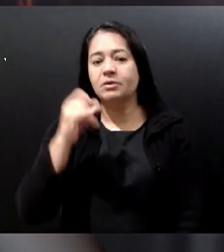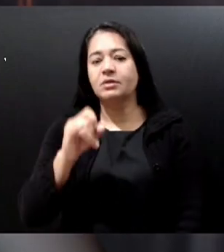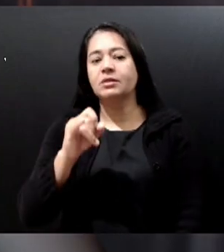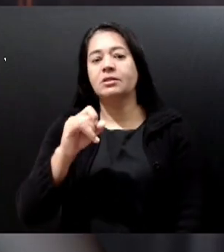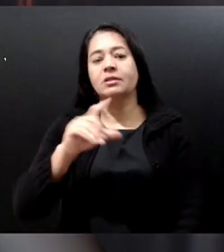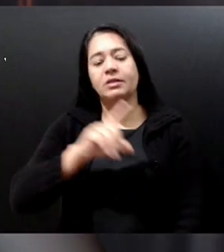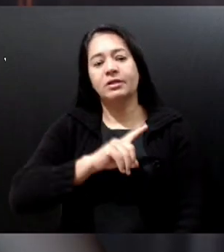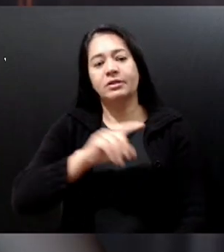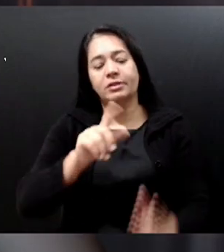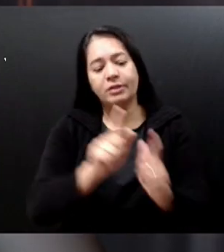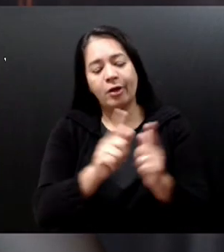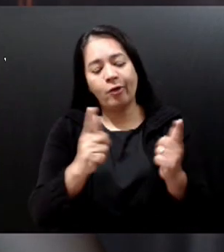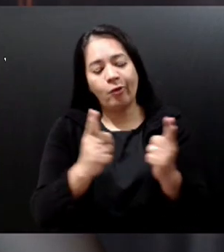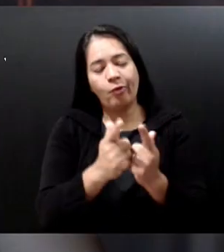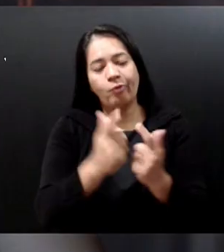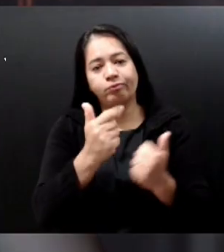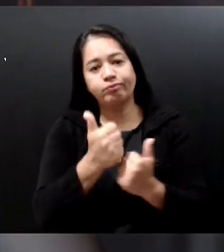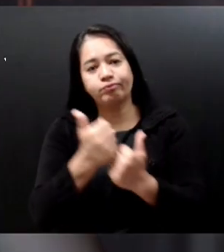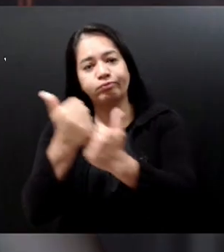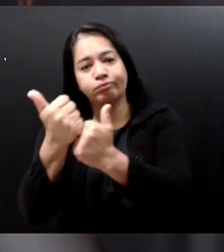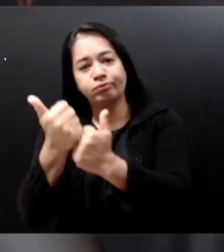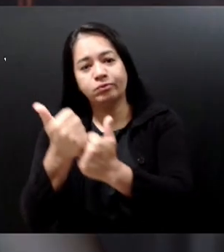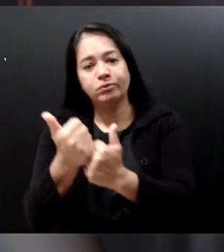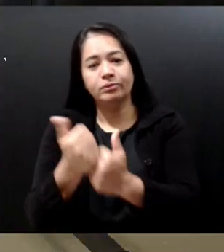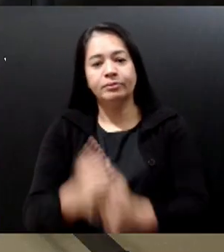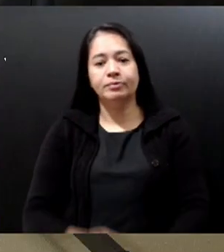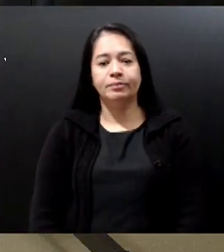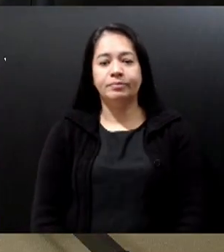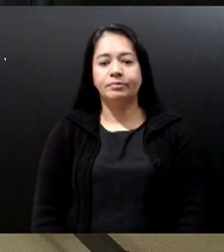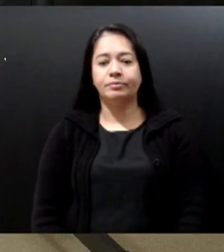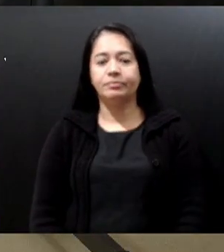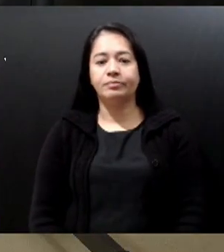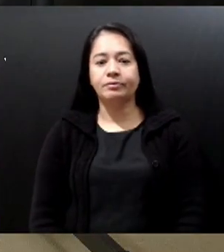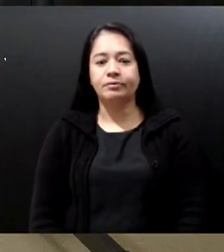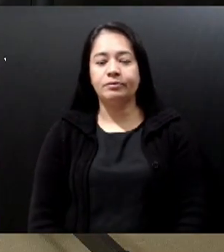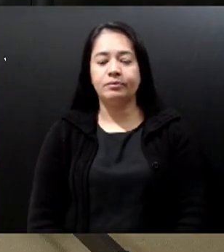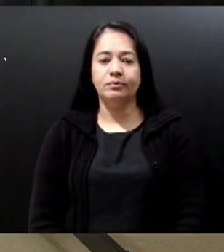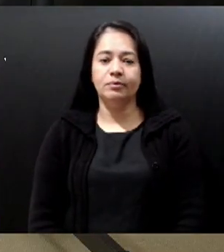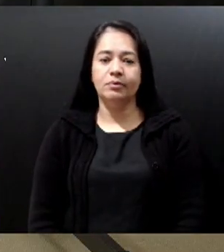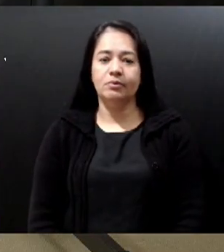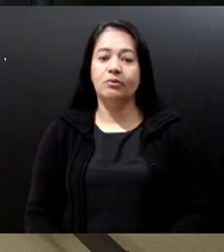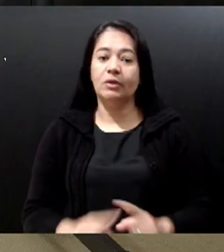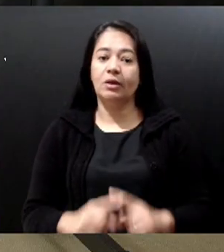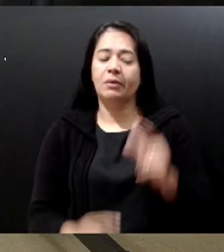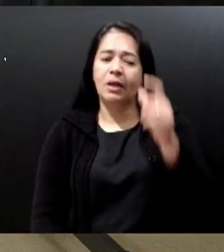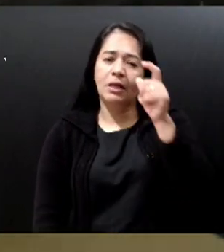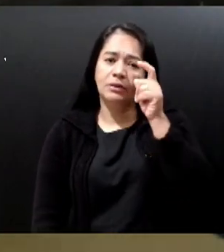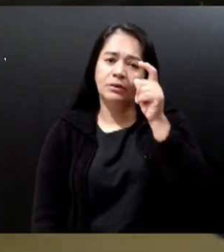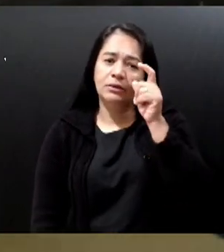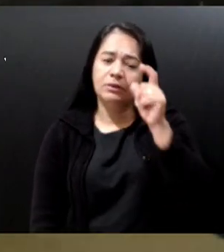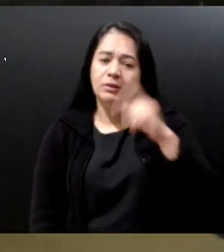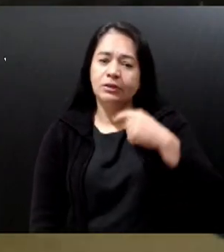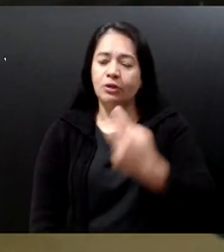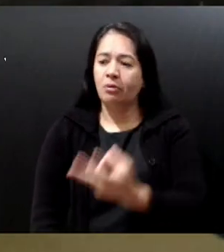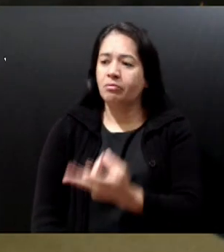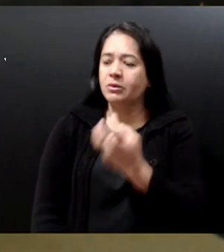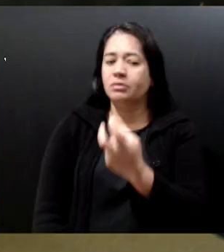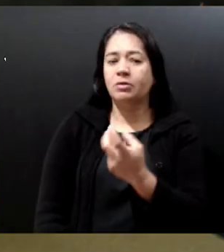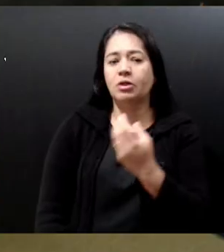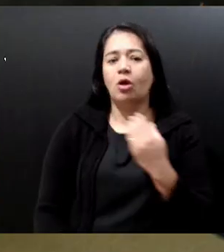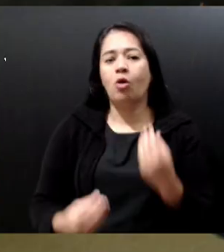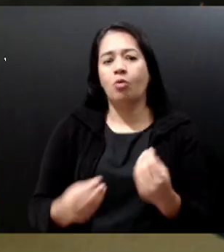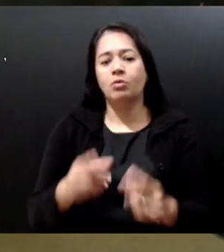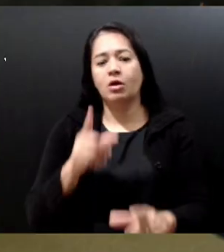de apoio. Muito bem. É interessante a gente perceber como essa escolha, que antes era vista como